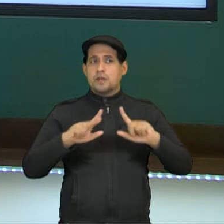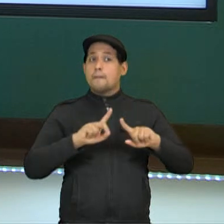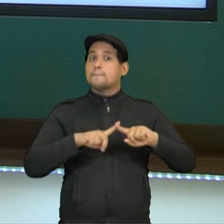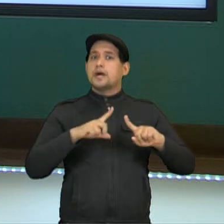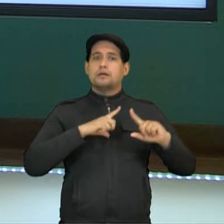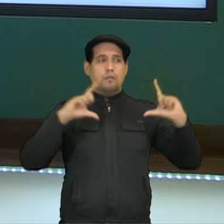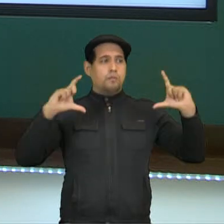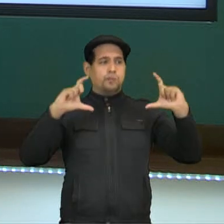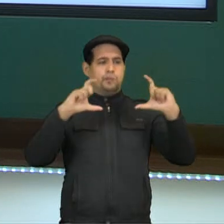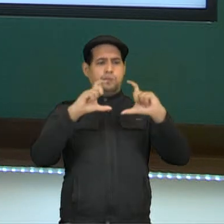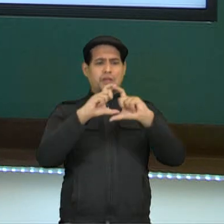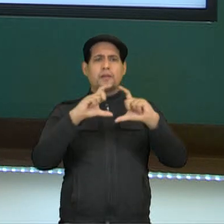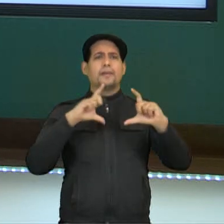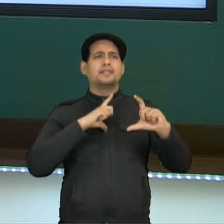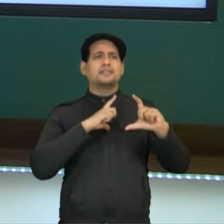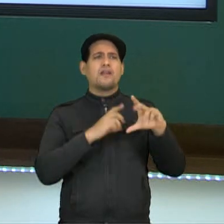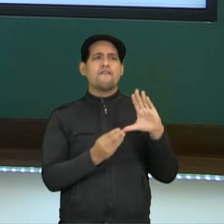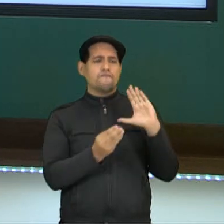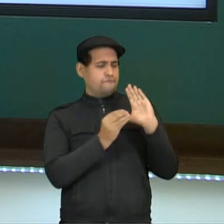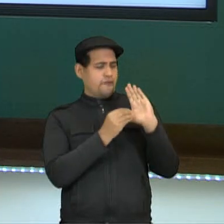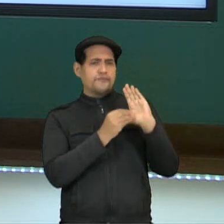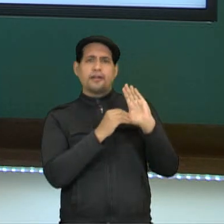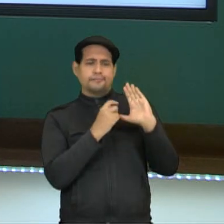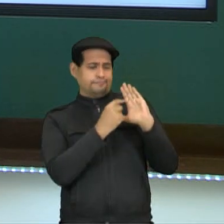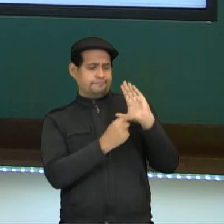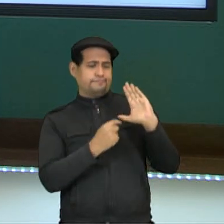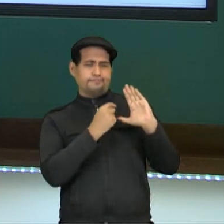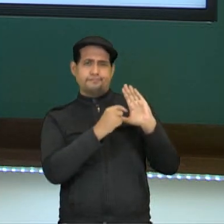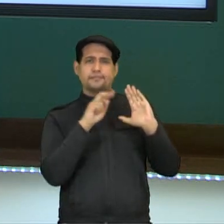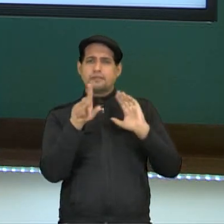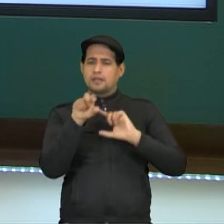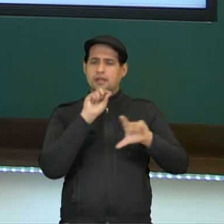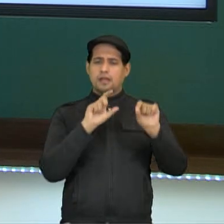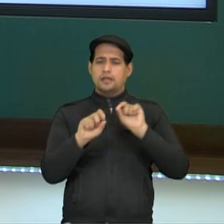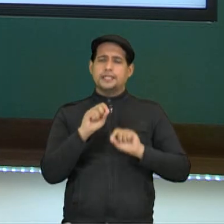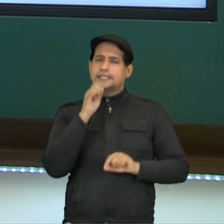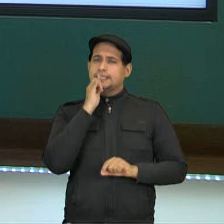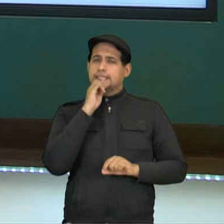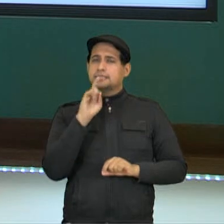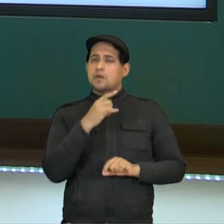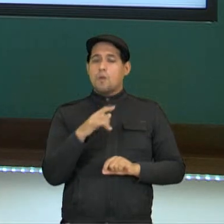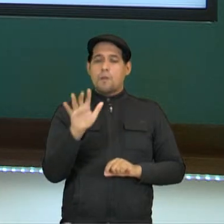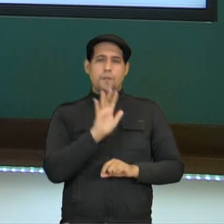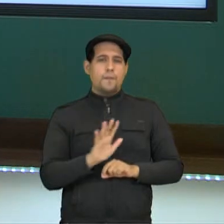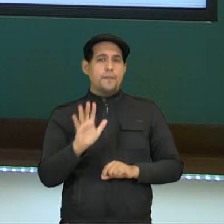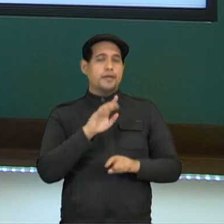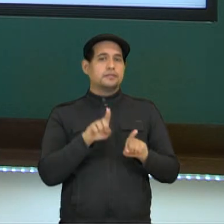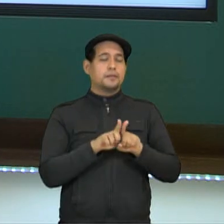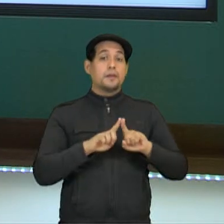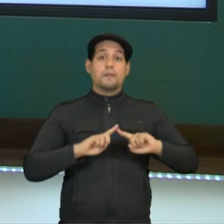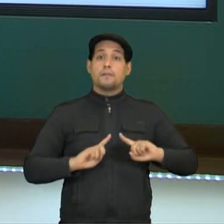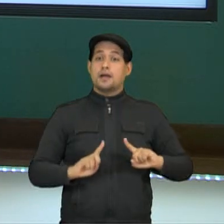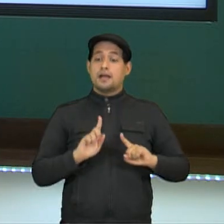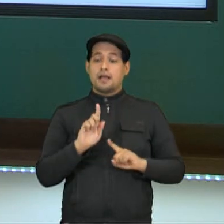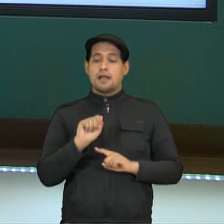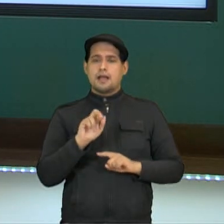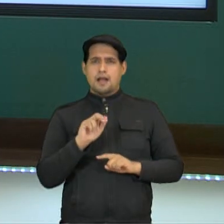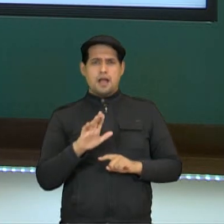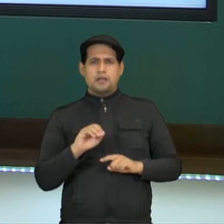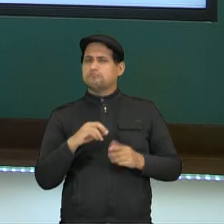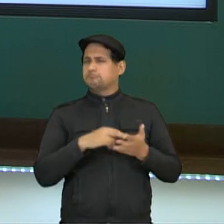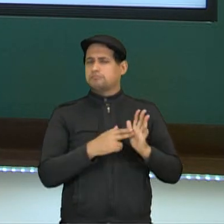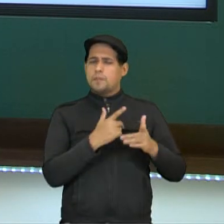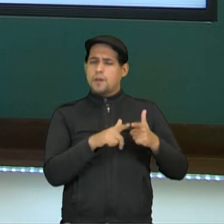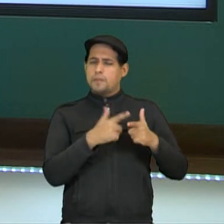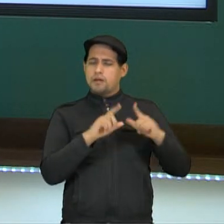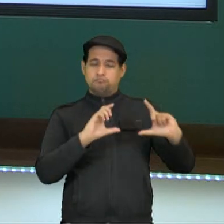existe aqui um gargalo que atua como agente seletivo, que é como se fosse o meio. E aí esse gargalo aqui, que atua